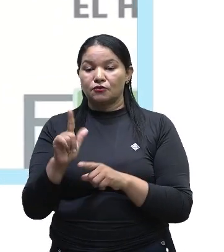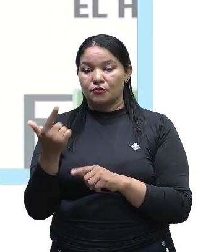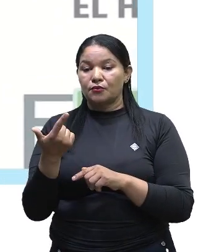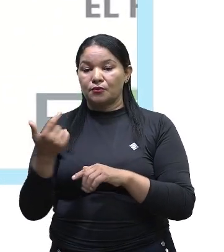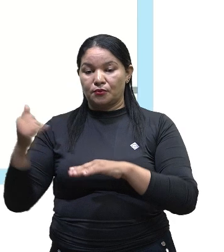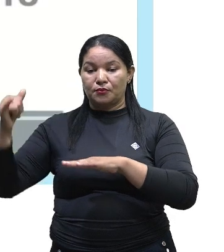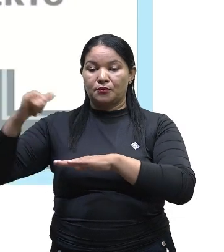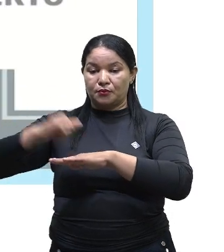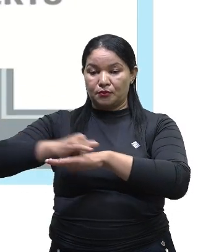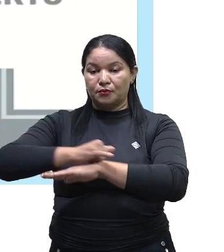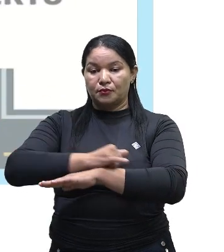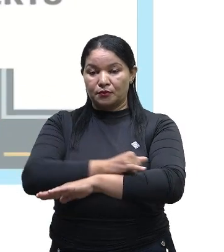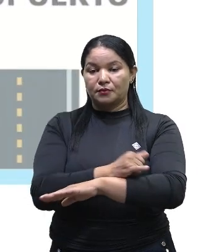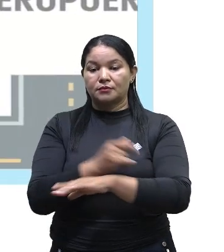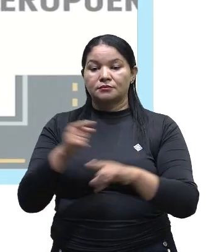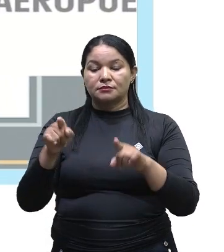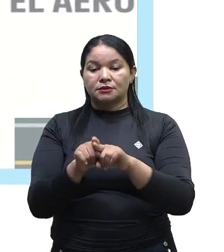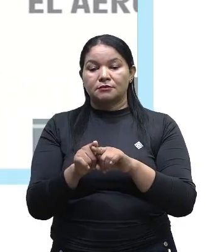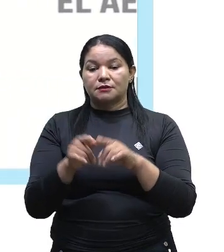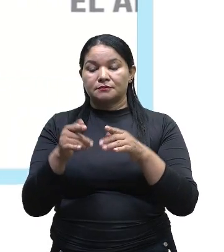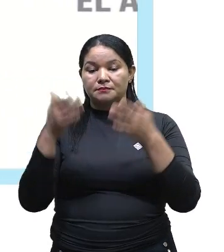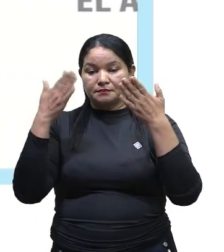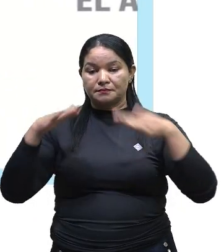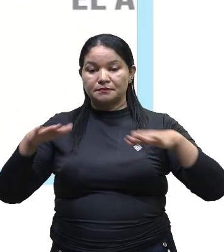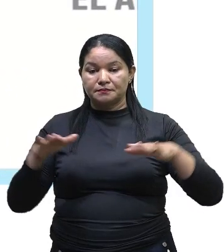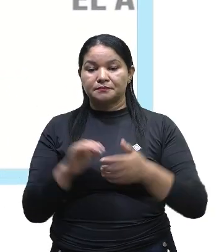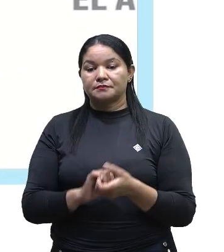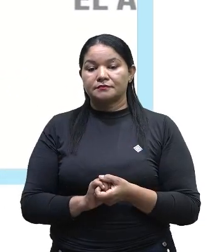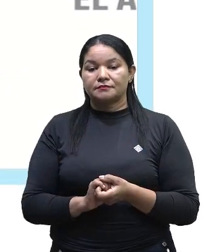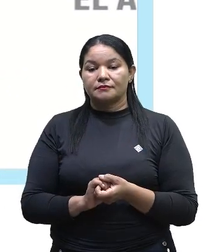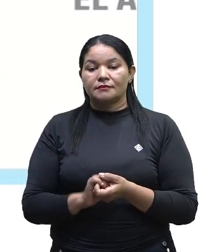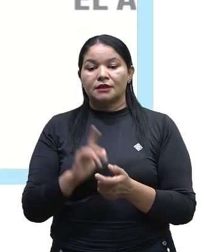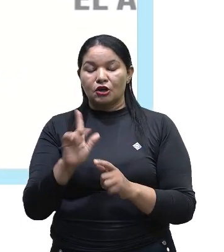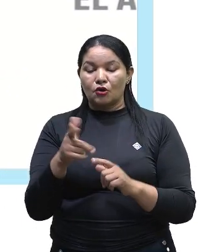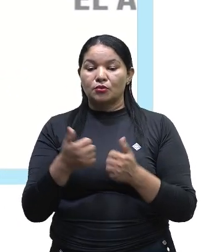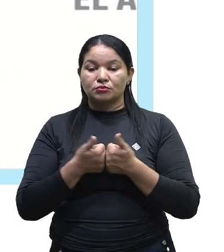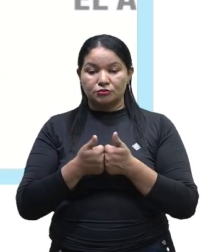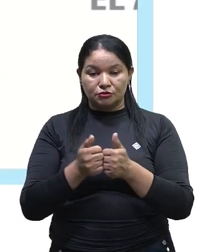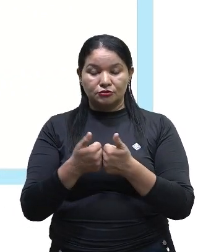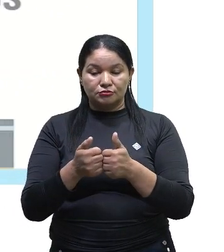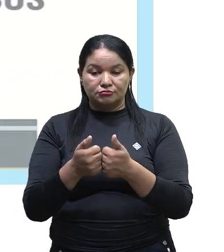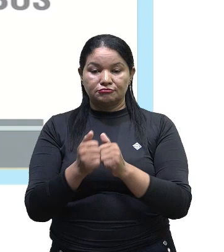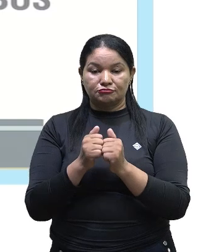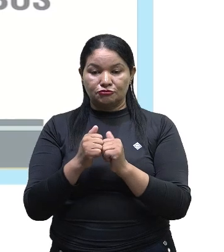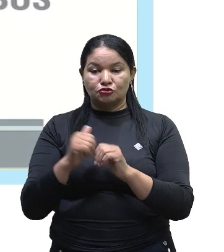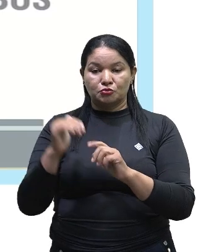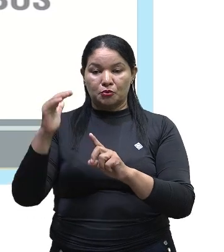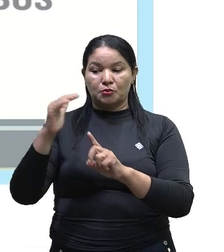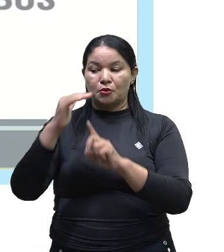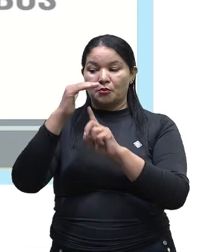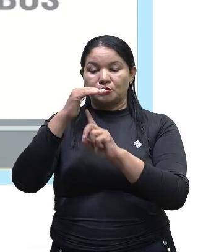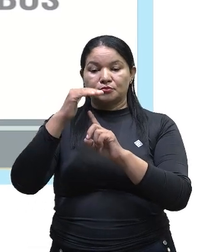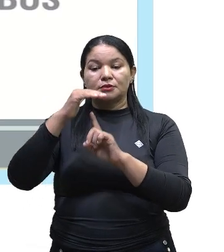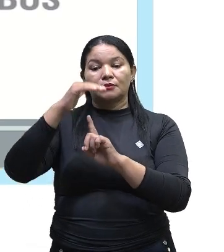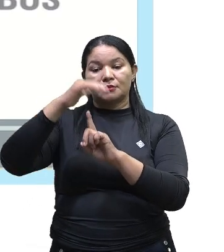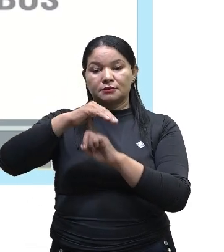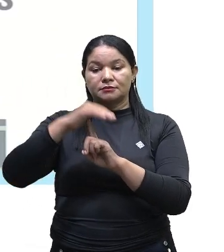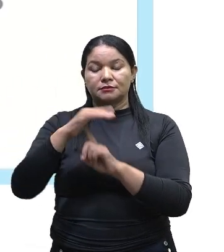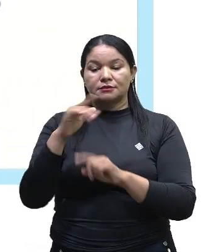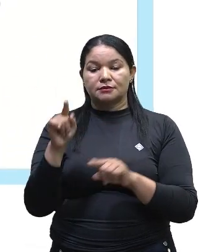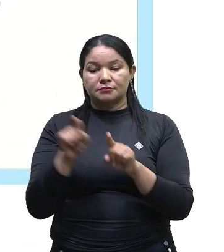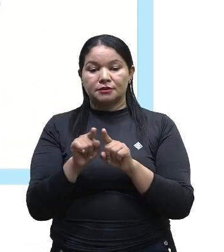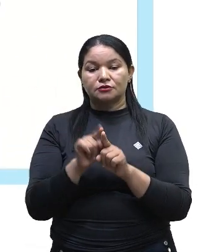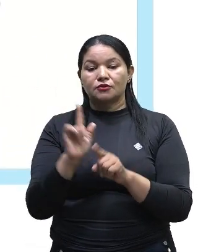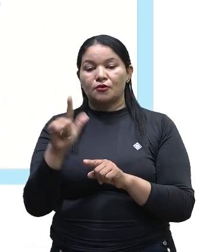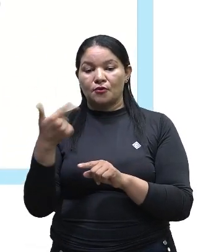né, que é o avião. La parada de autobus, que é a parada de ônibus. La parada de táxi, que é onde a